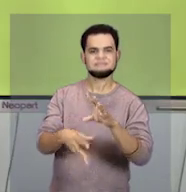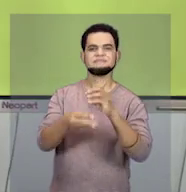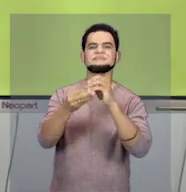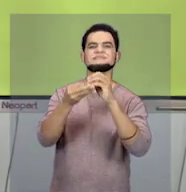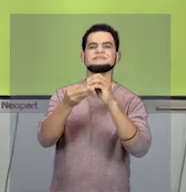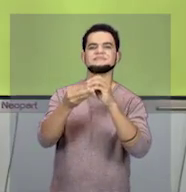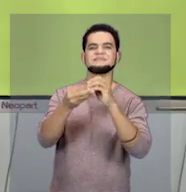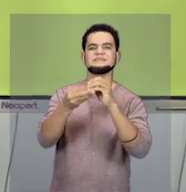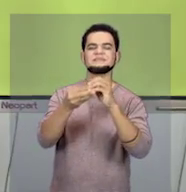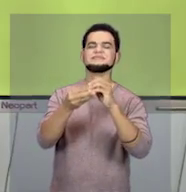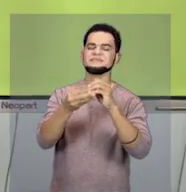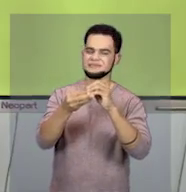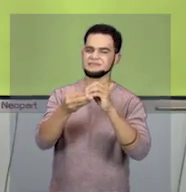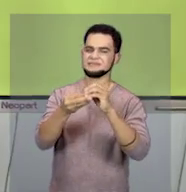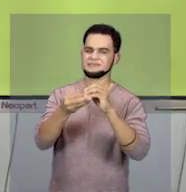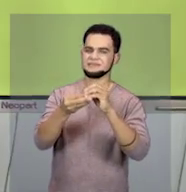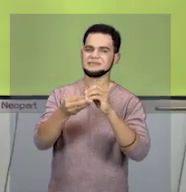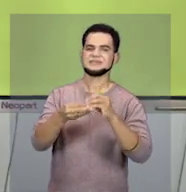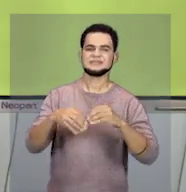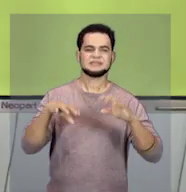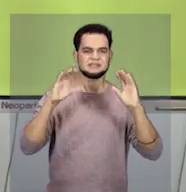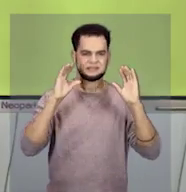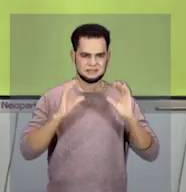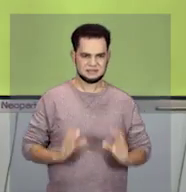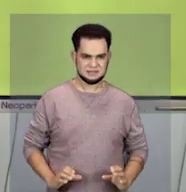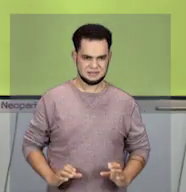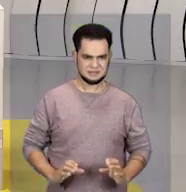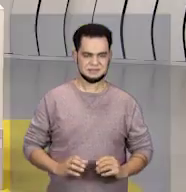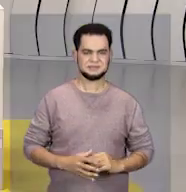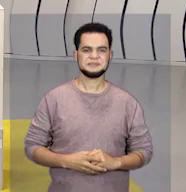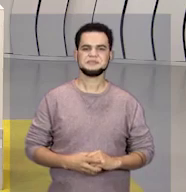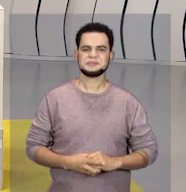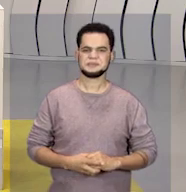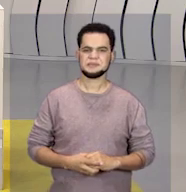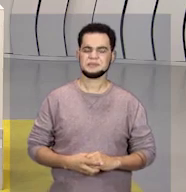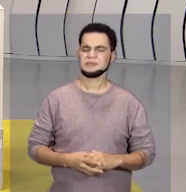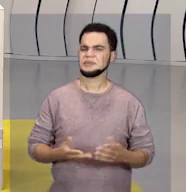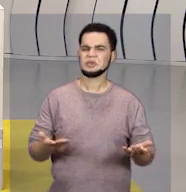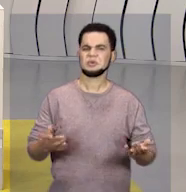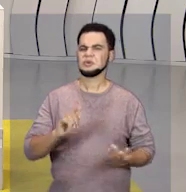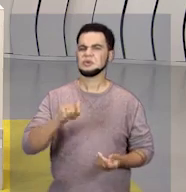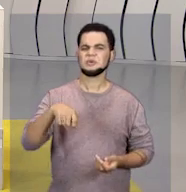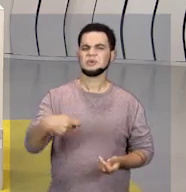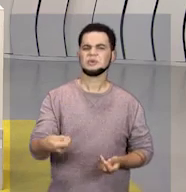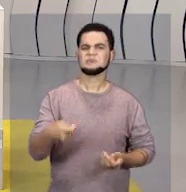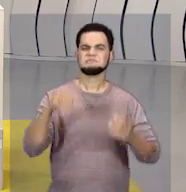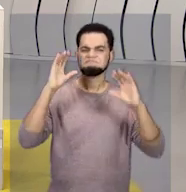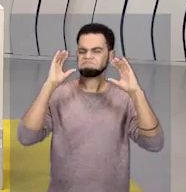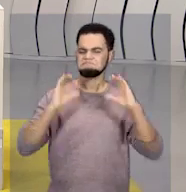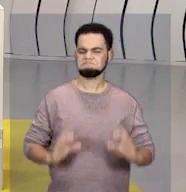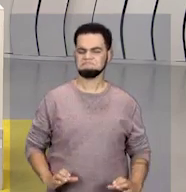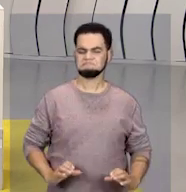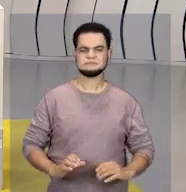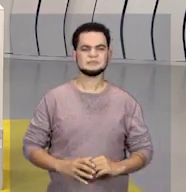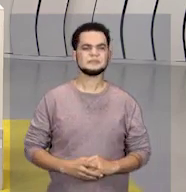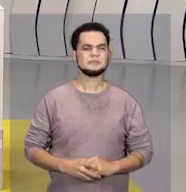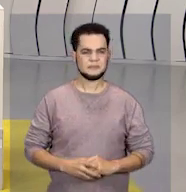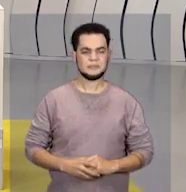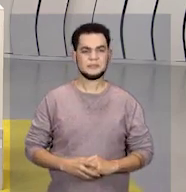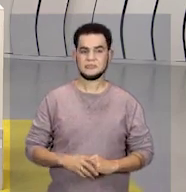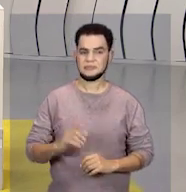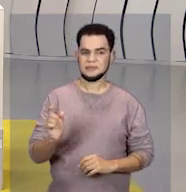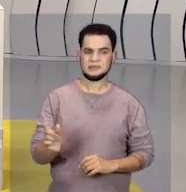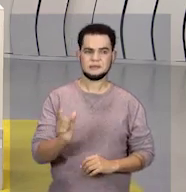objetivo o alcance da cidadania. Vamos ver o que isso quer dizer. Cidadania. Cidadania vem de uma